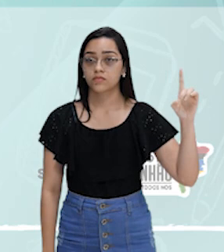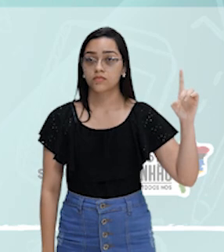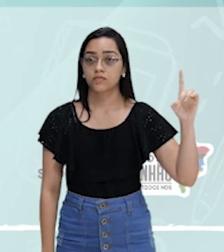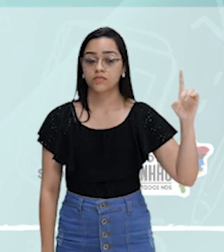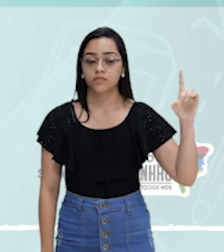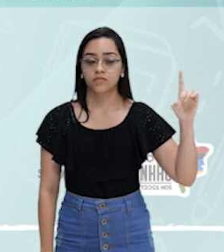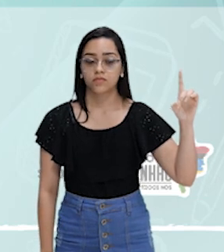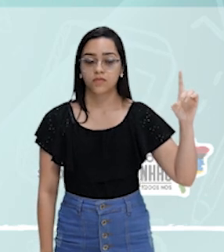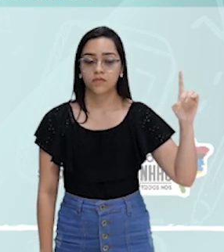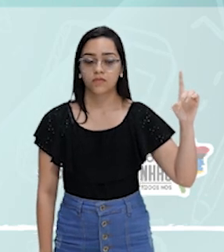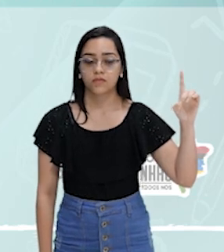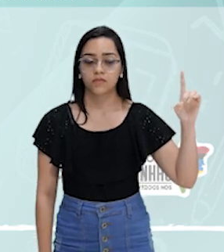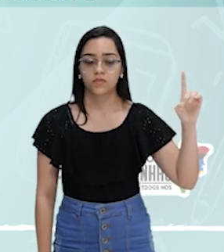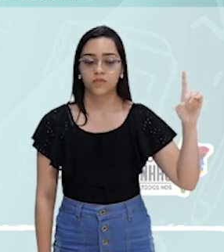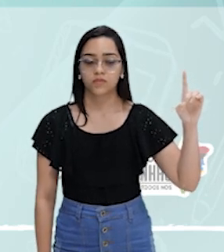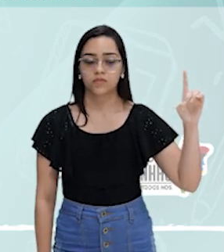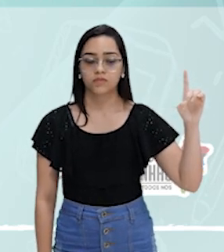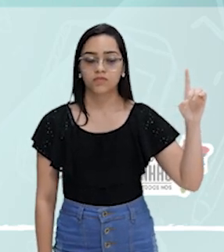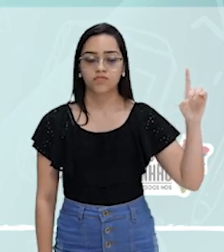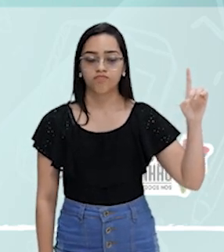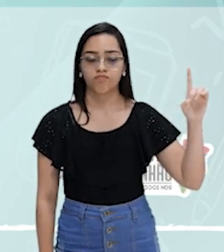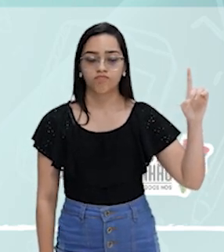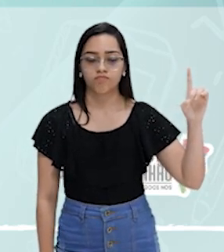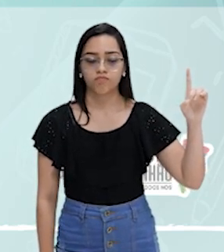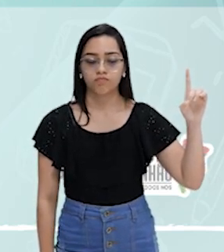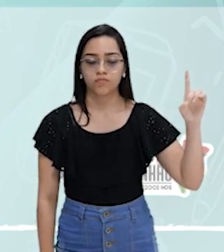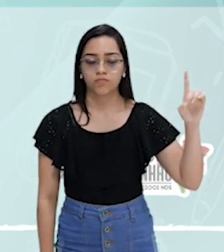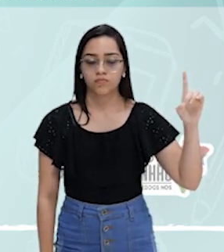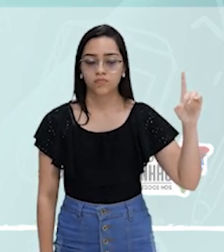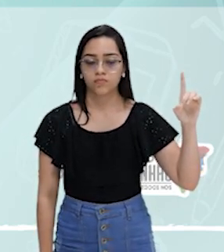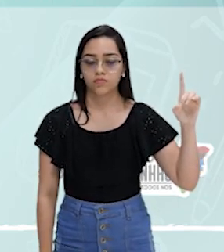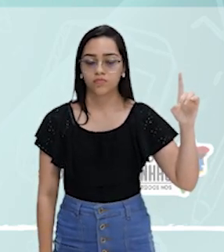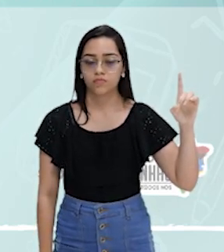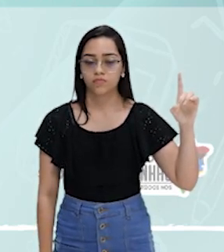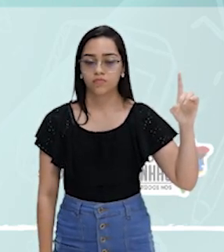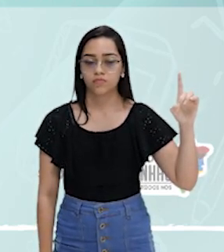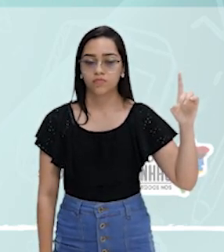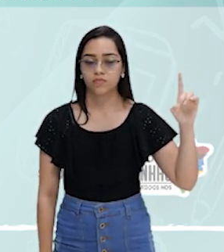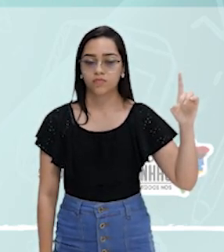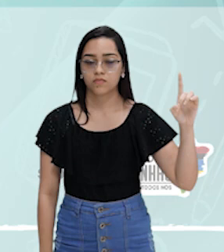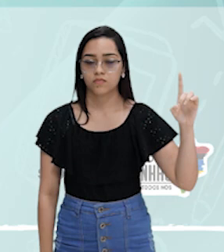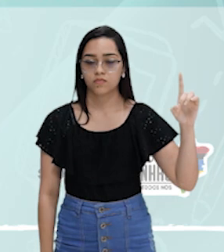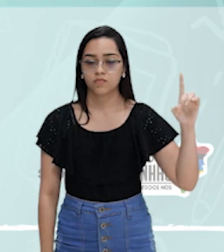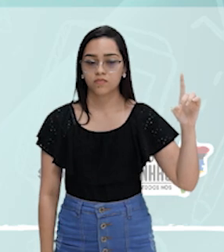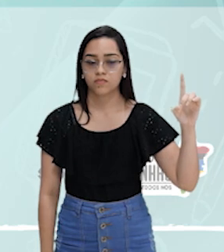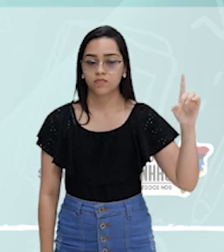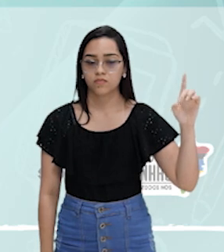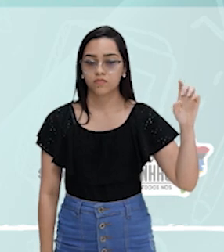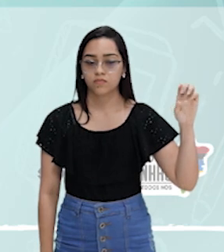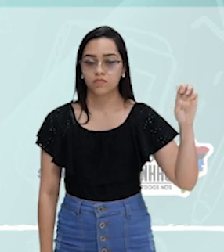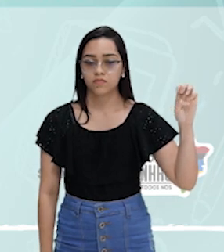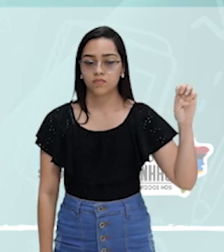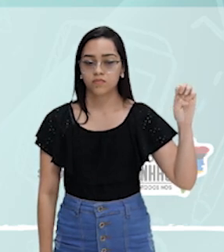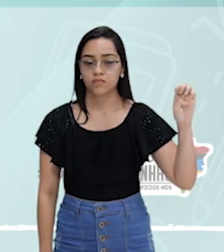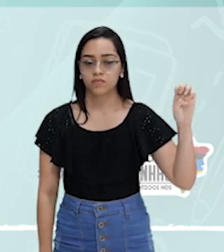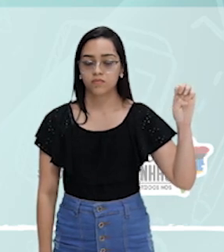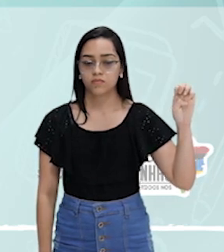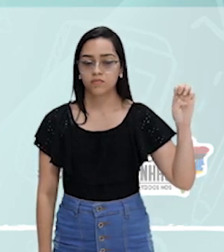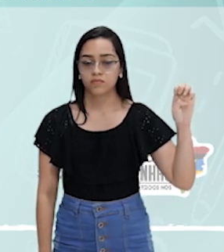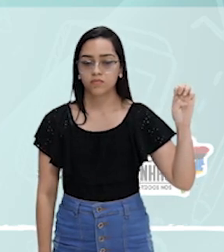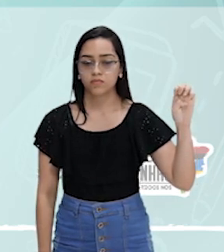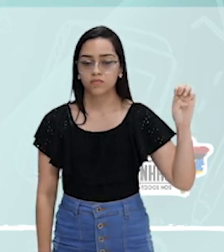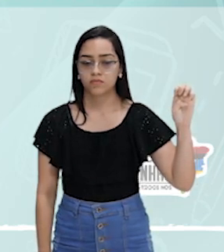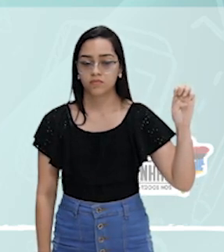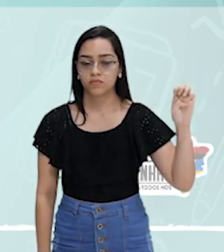D, culta, adequando-se ao seu interlocutor e à situação de comunicação. Ou